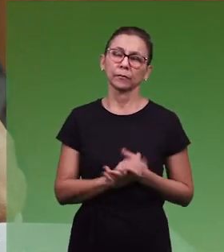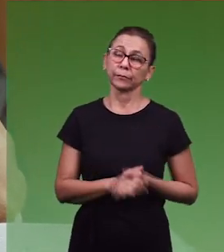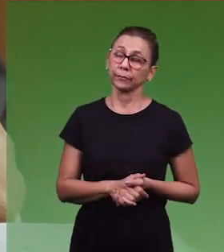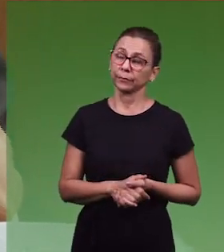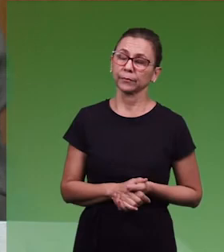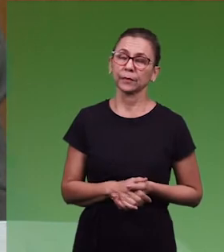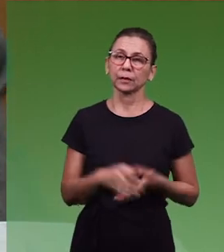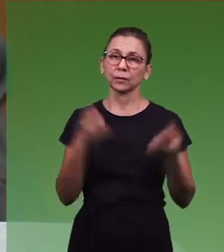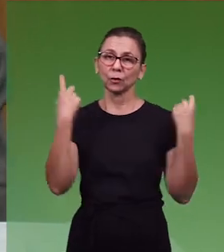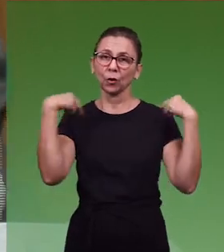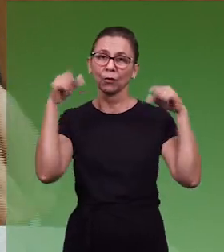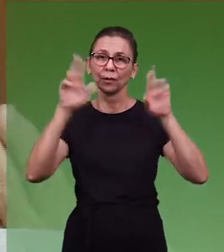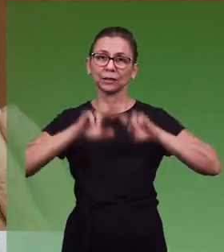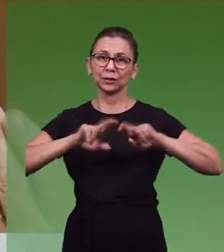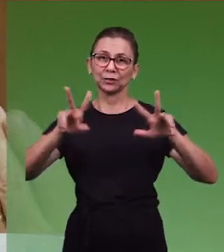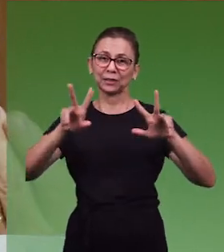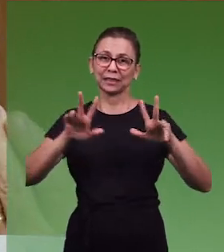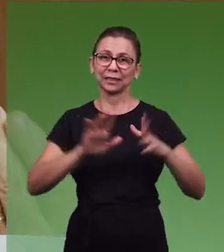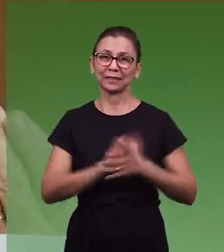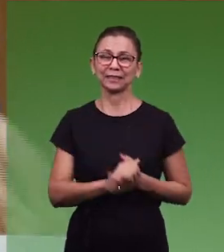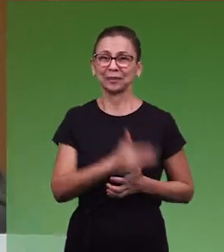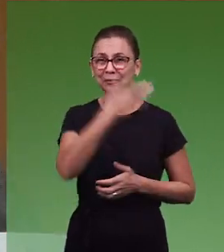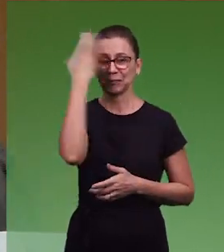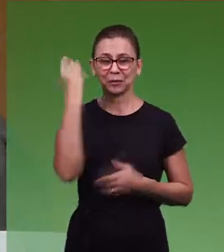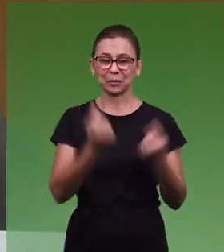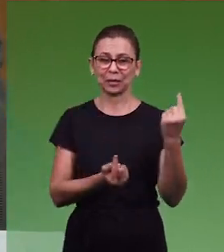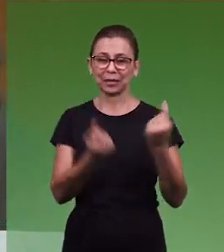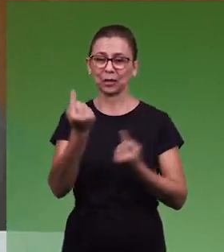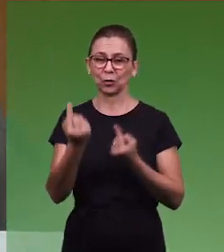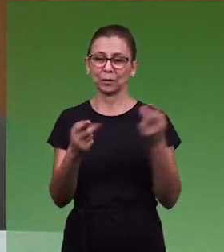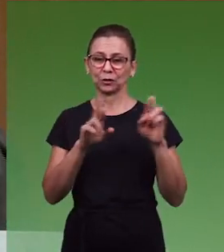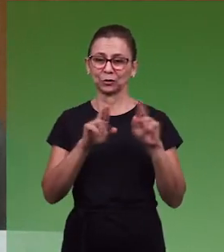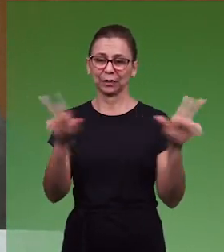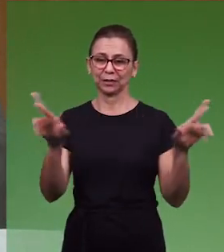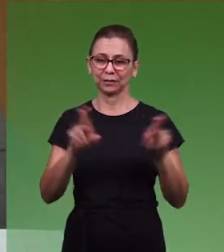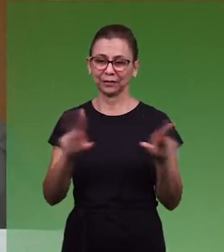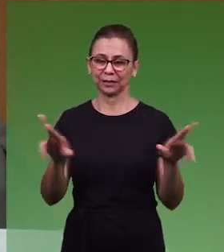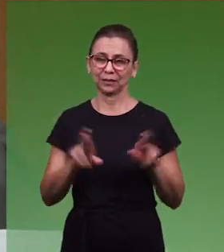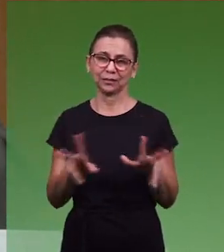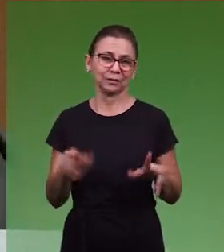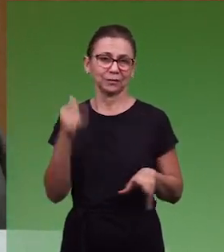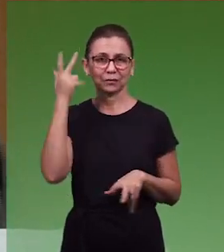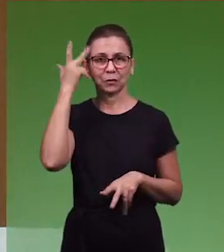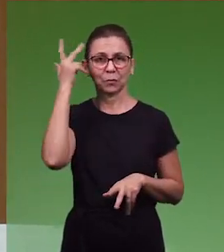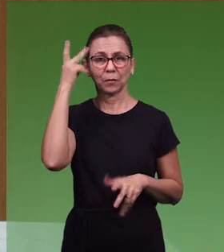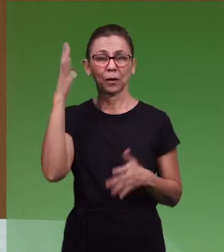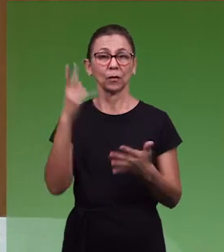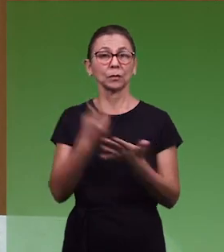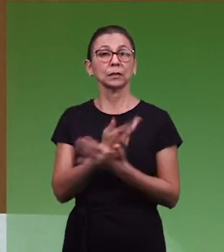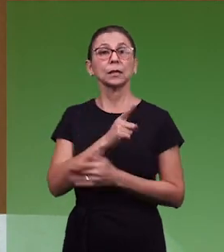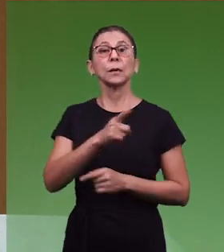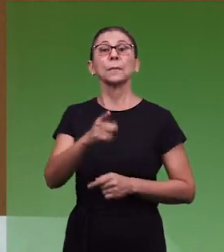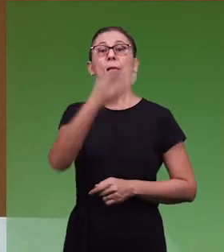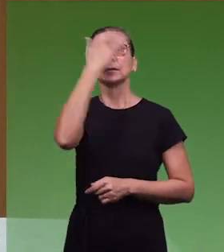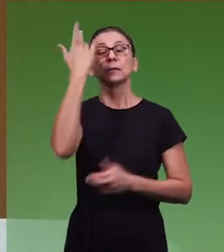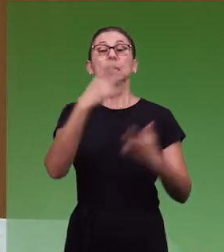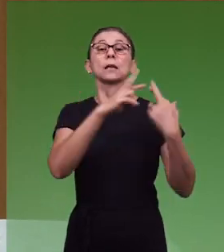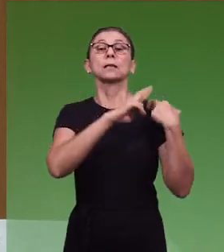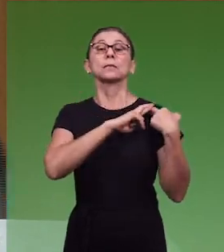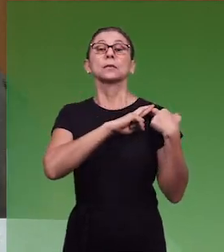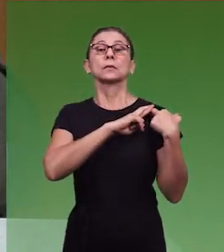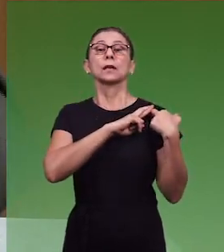heterogênea, isso. Uma diferente da outra, não é? E é comum isso acontecer. Então, mas ele está lá para colocar em